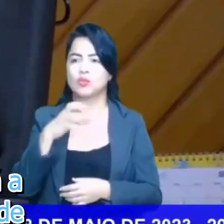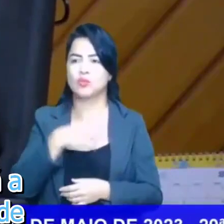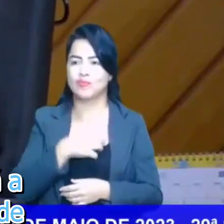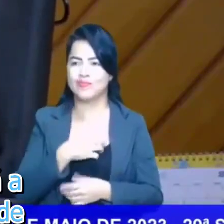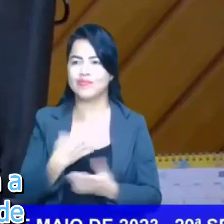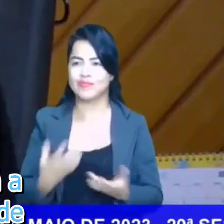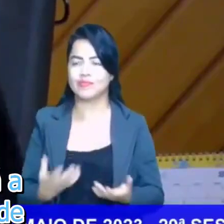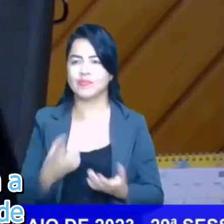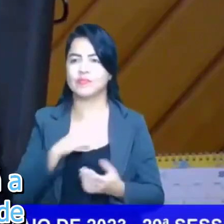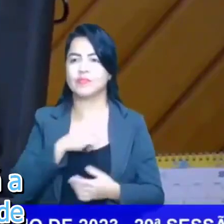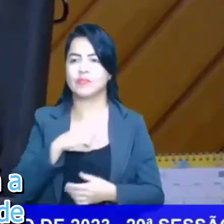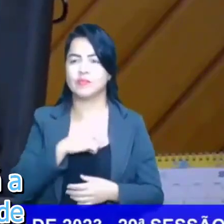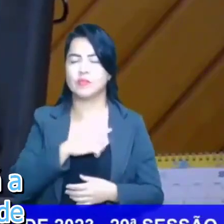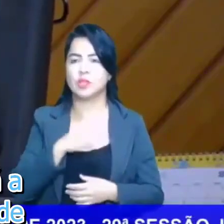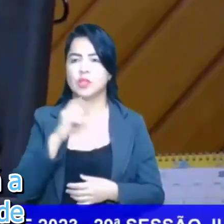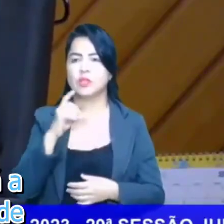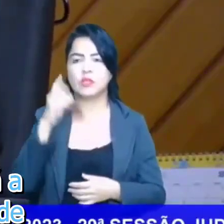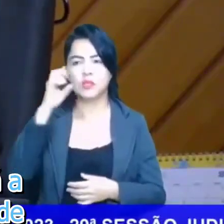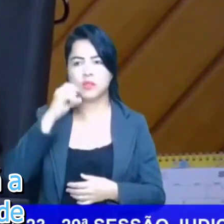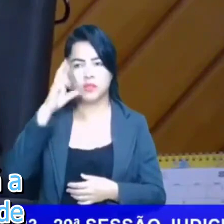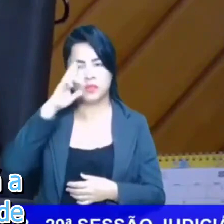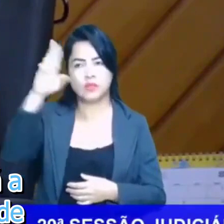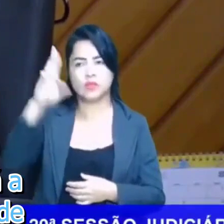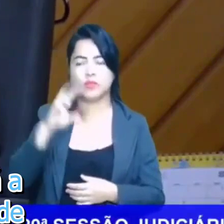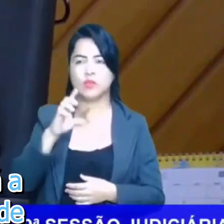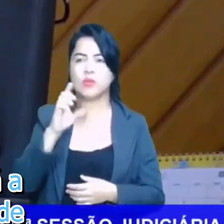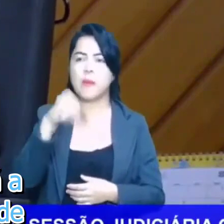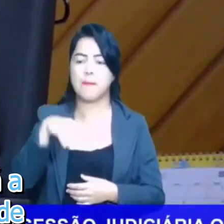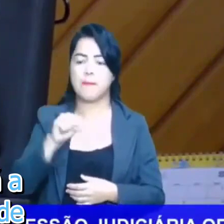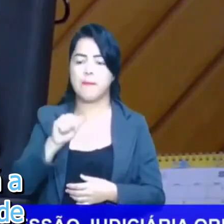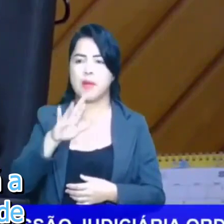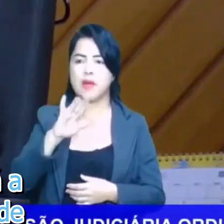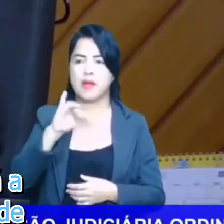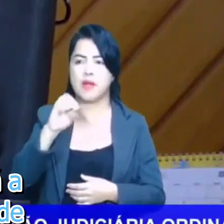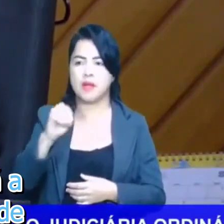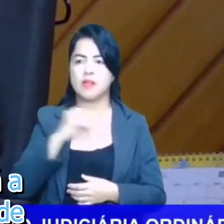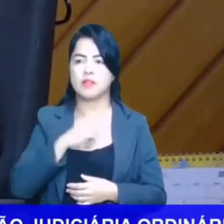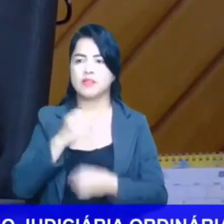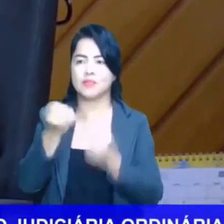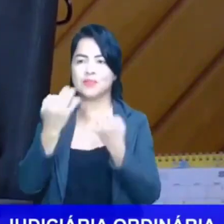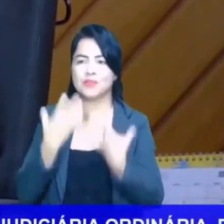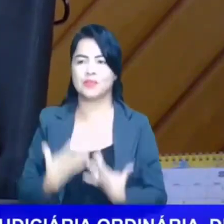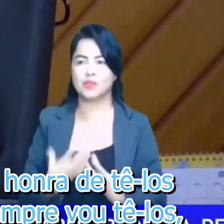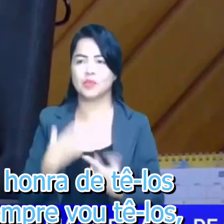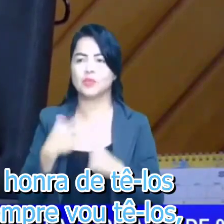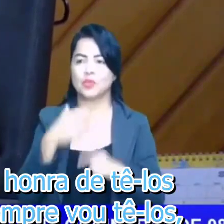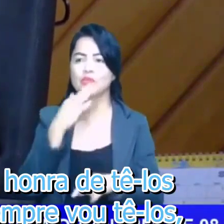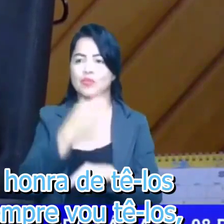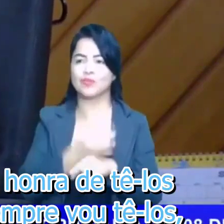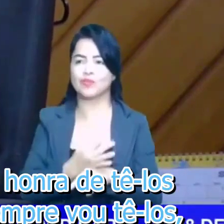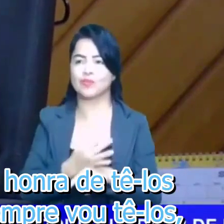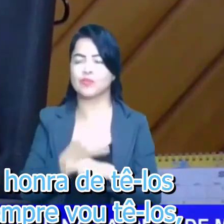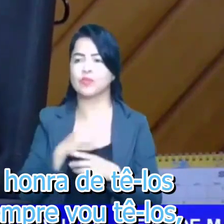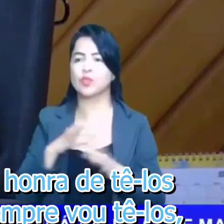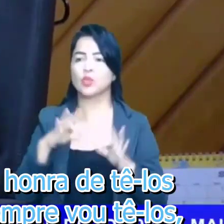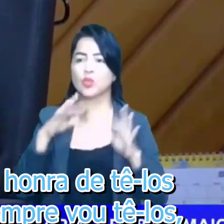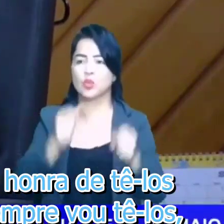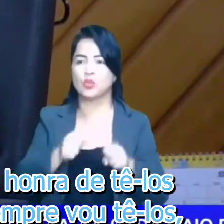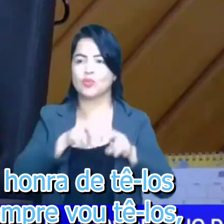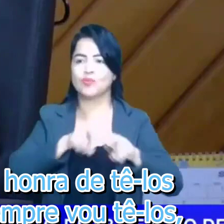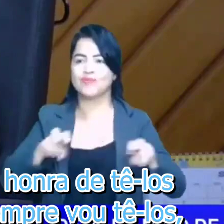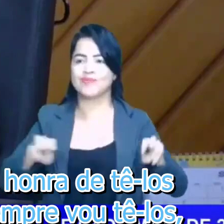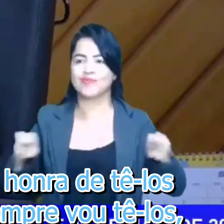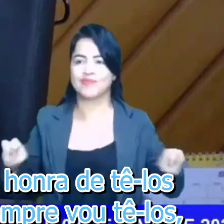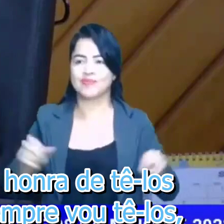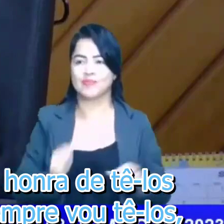Cumprimento daqui o doutor Mário, que está a serviço, justificadamente ausente da sede. E os demais que estão todos presenciais,